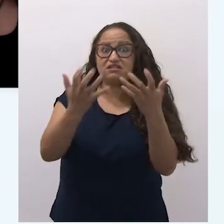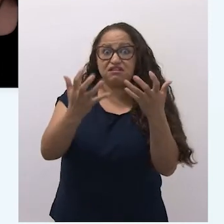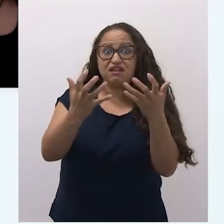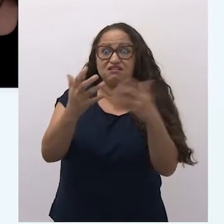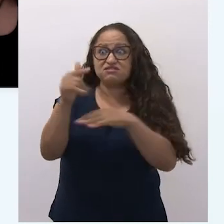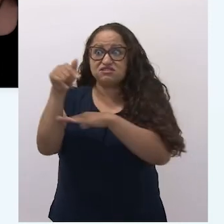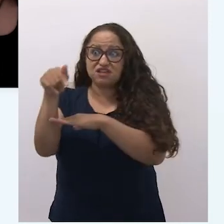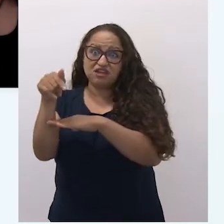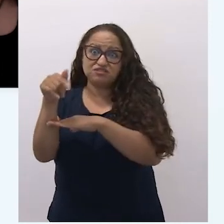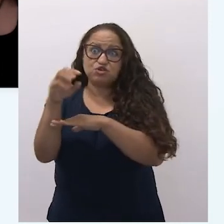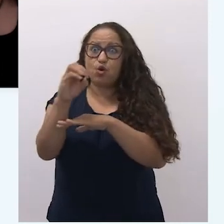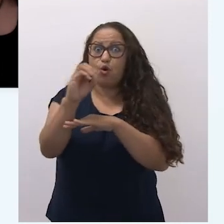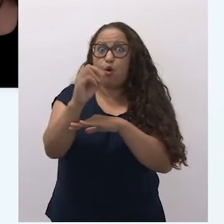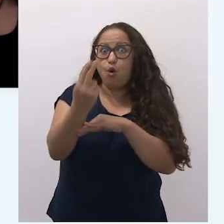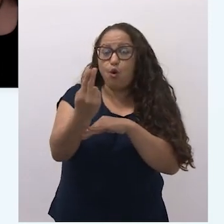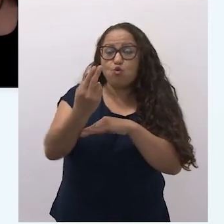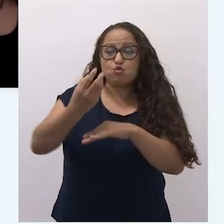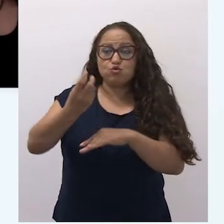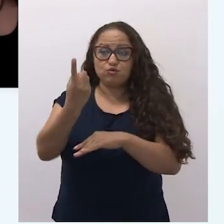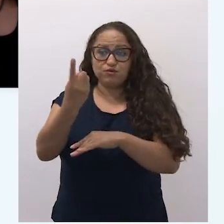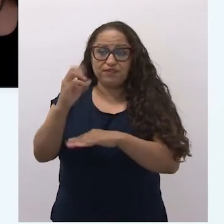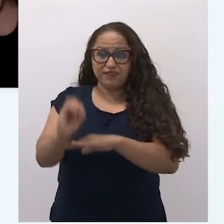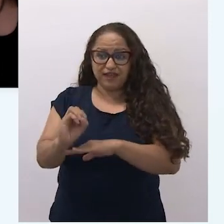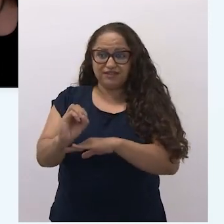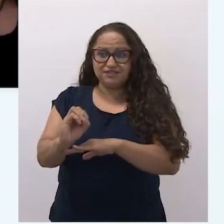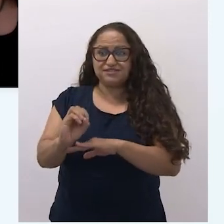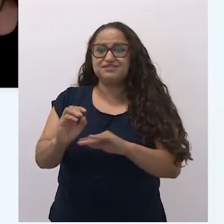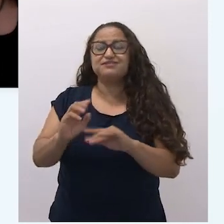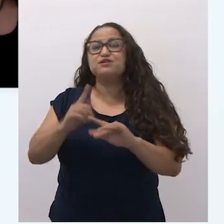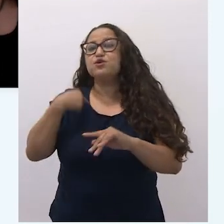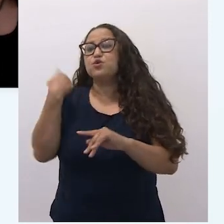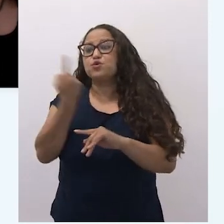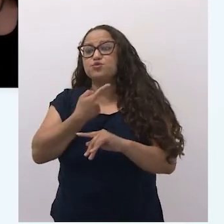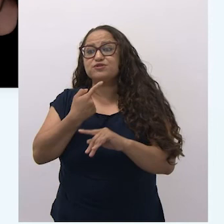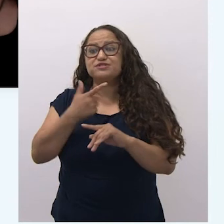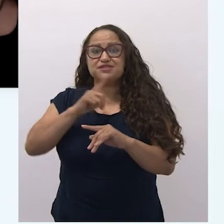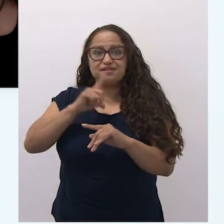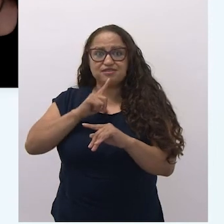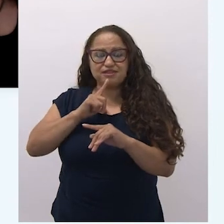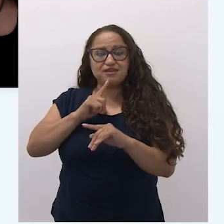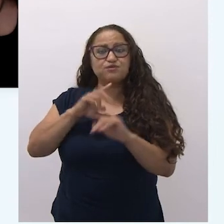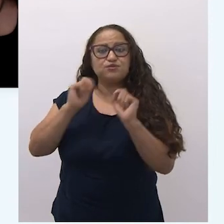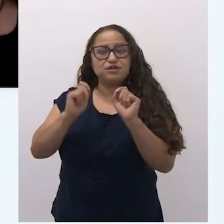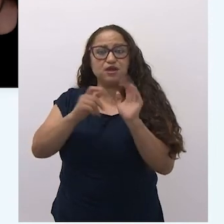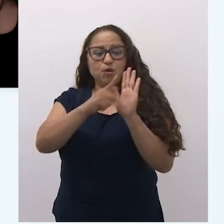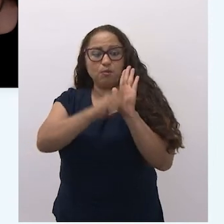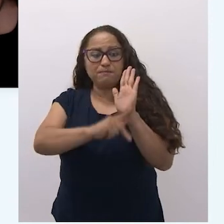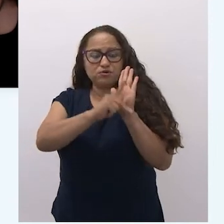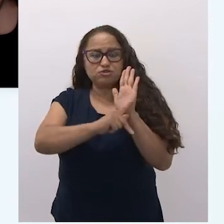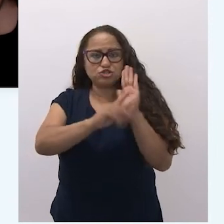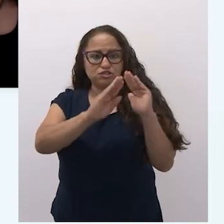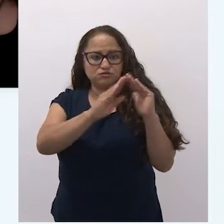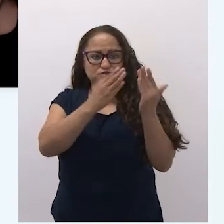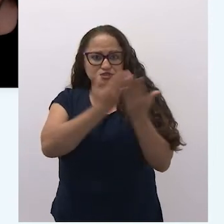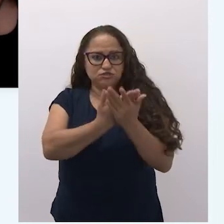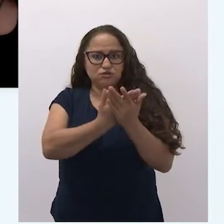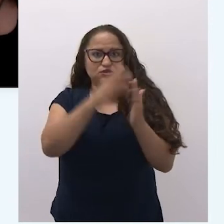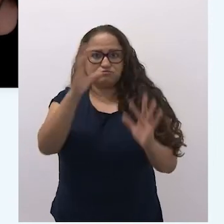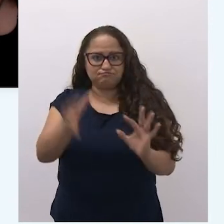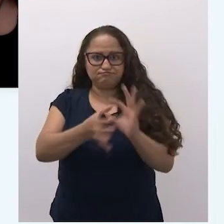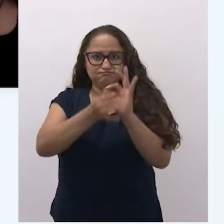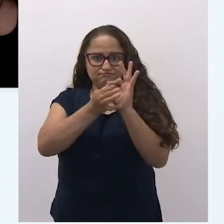a gente tem um projeto numa escola, quando a gente tem o